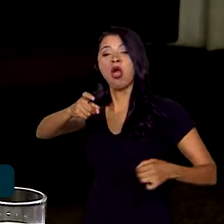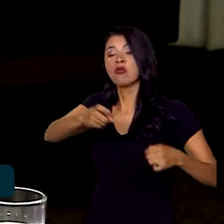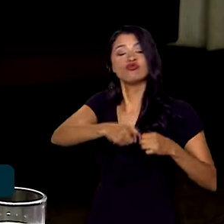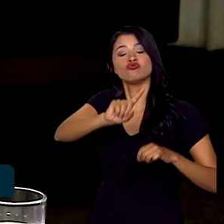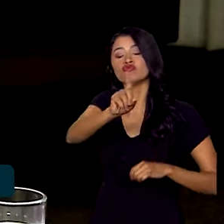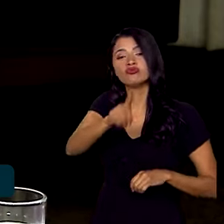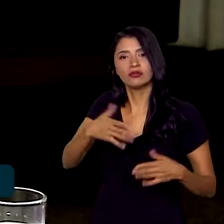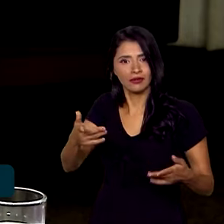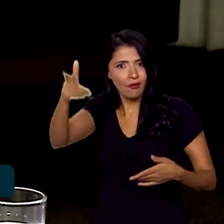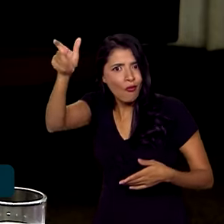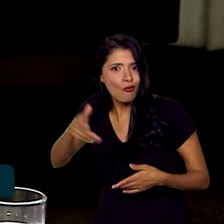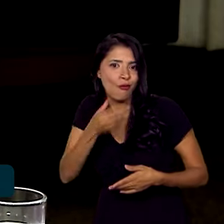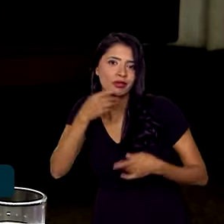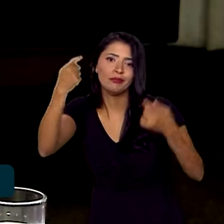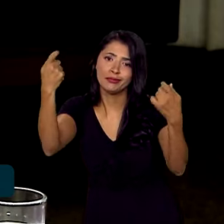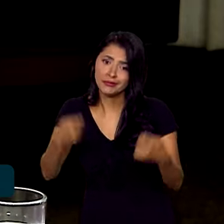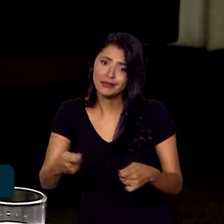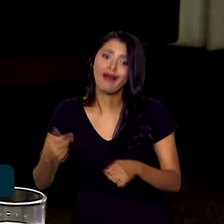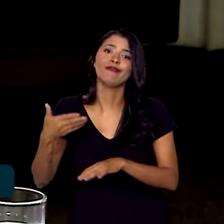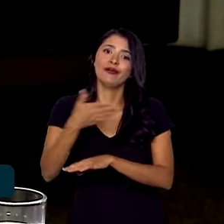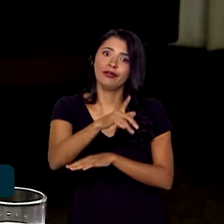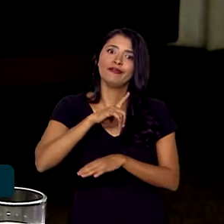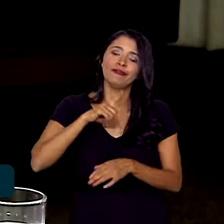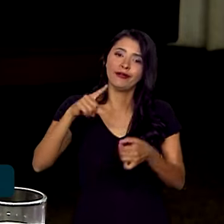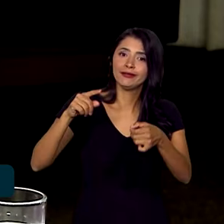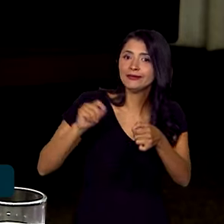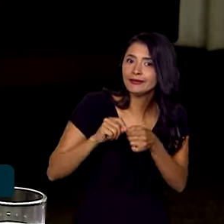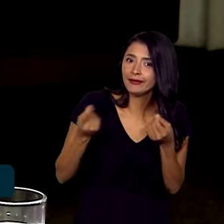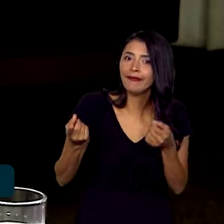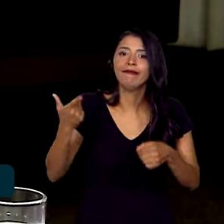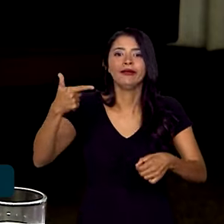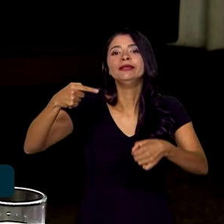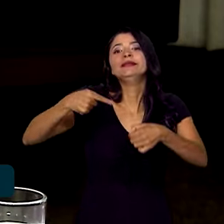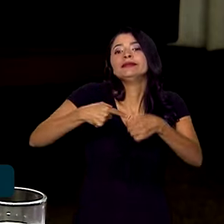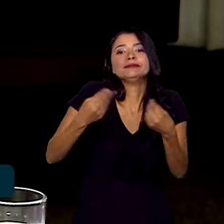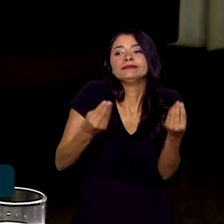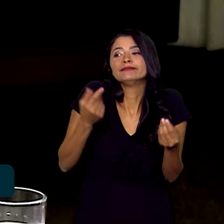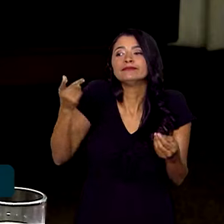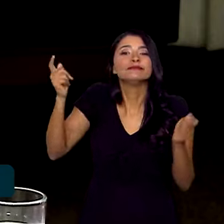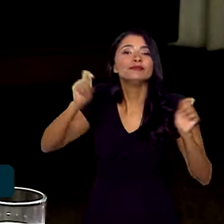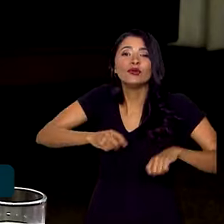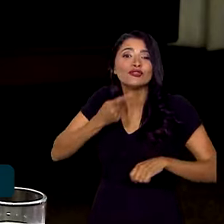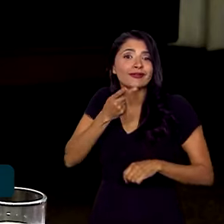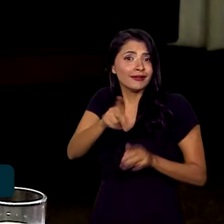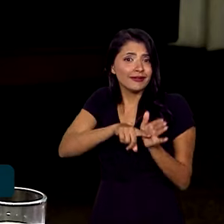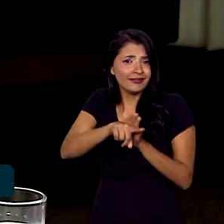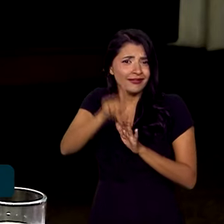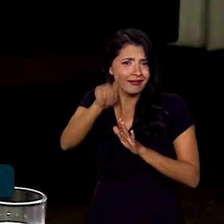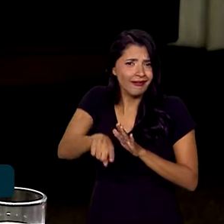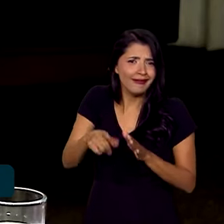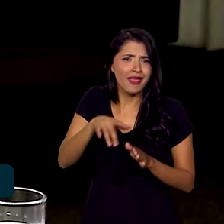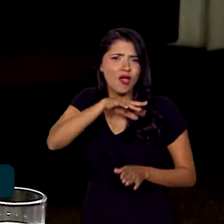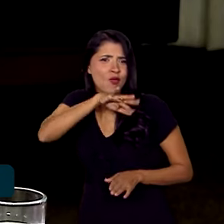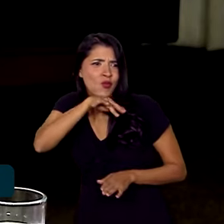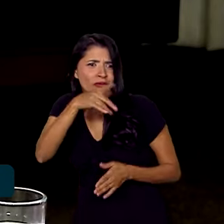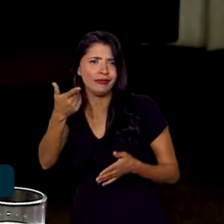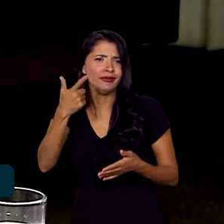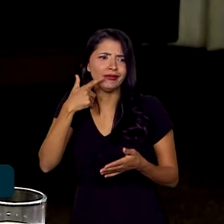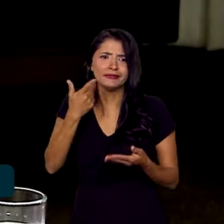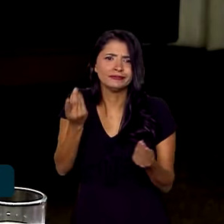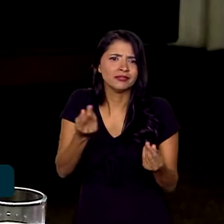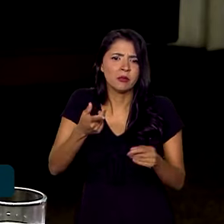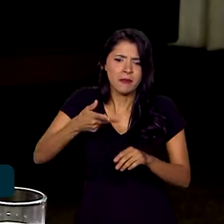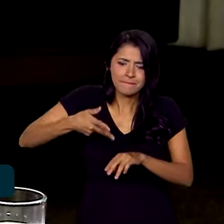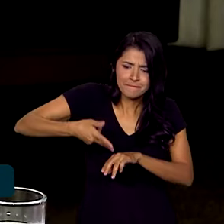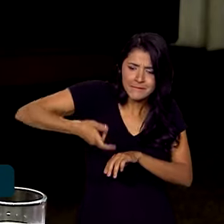precisaria mesmo né fazer um um exame de toque retal O que que a gente pode dizer sobre esse exame ele é invasivo como uma biópsia